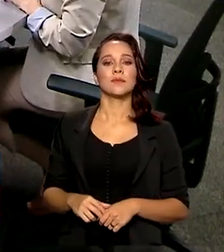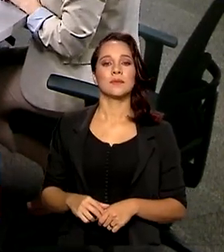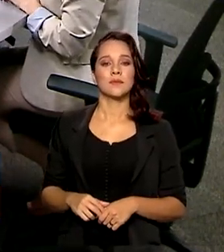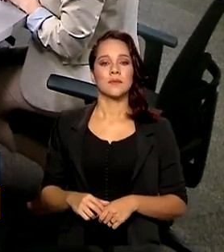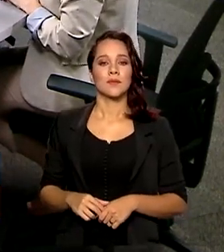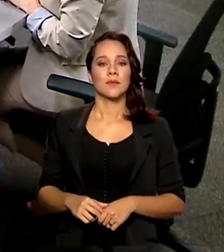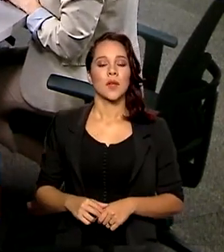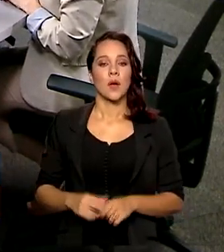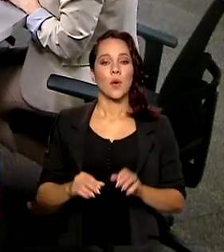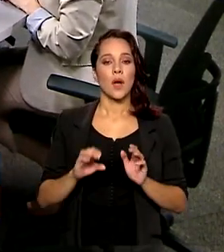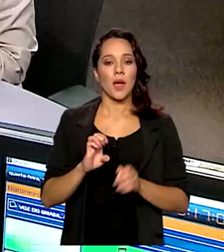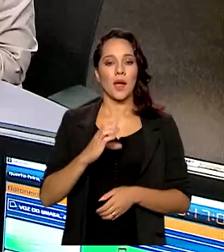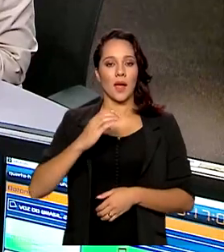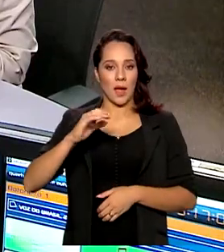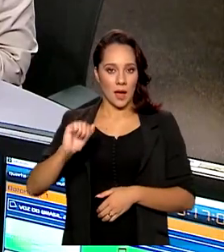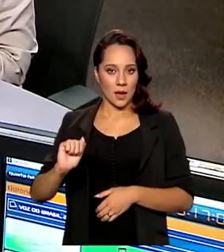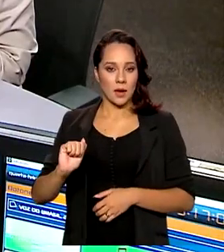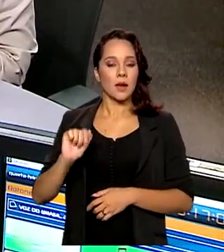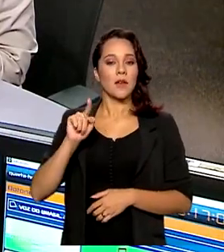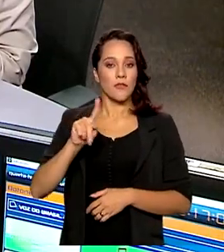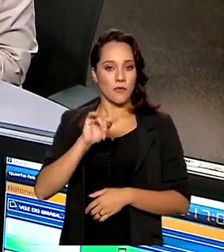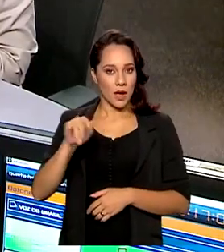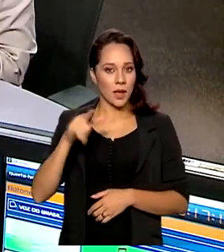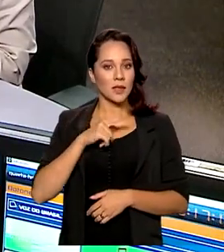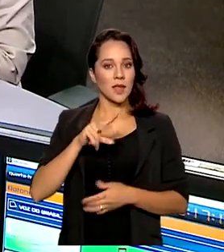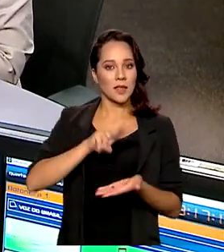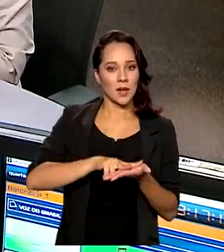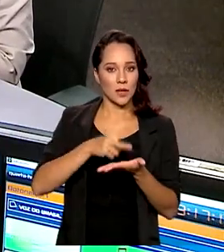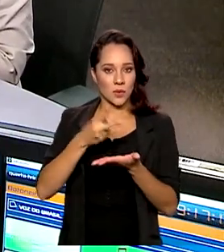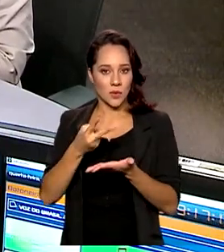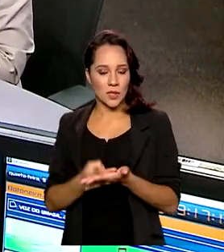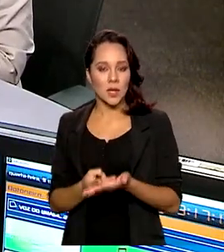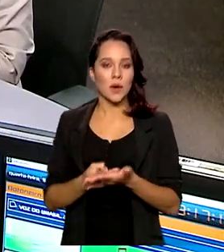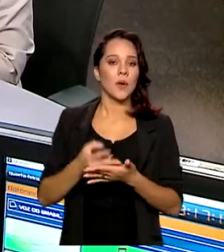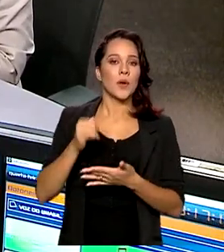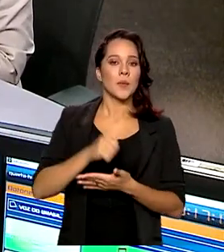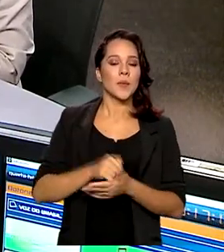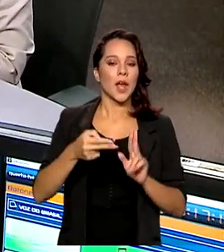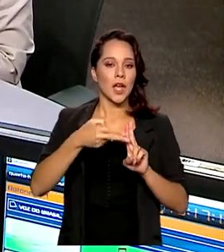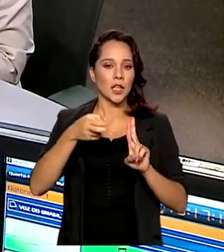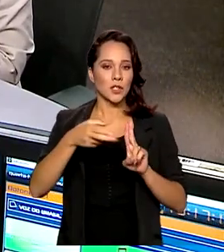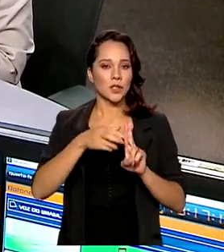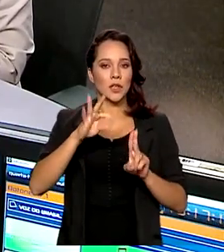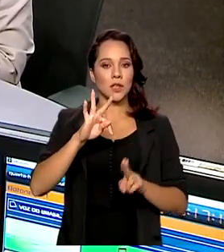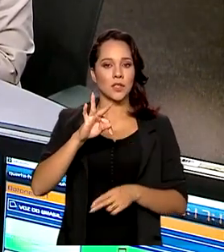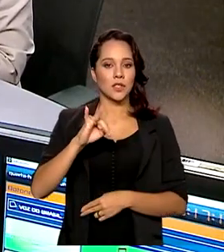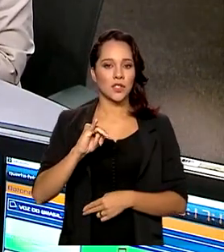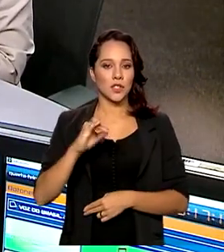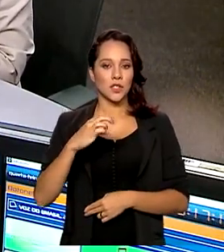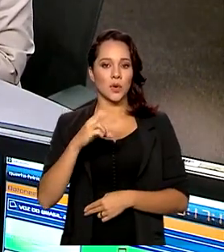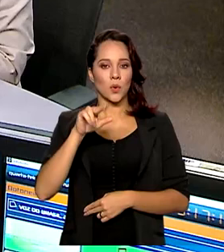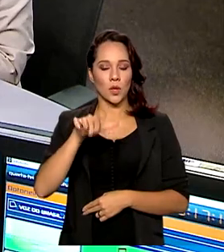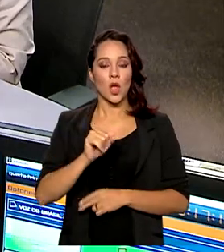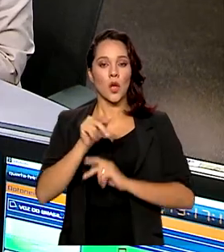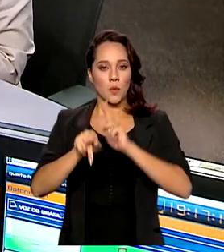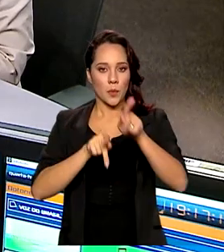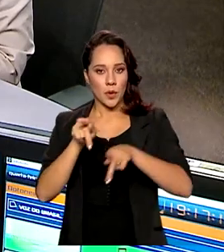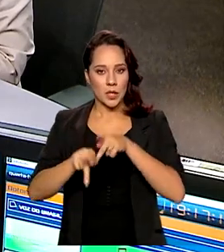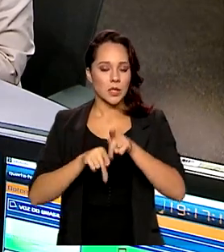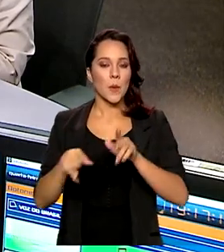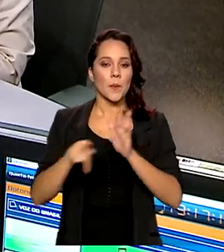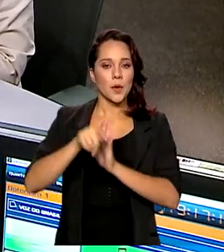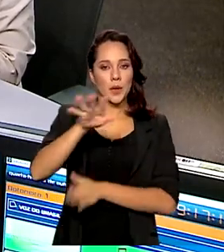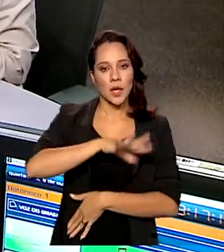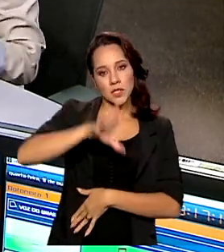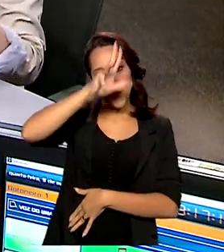O Estatuto da Criança e do Adolescente vai ganhar tradução para a língua indígena Ticuna, falada por povos originários da